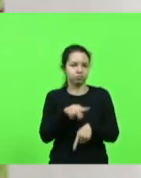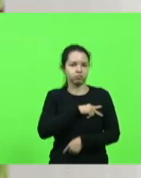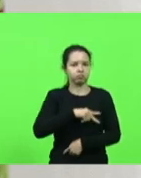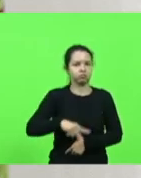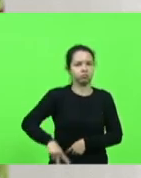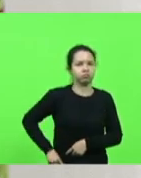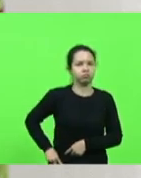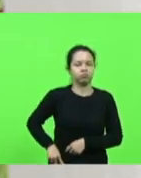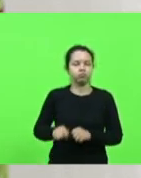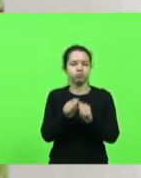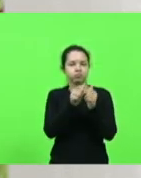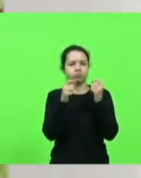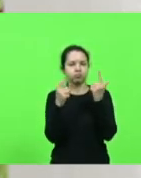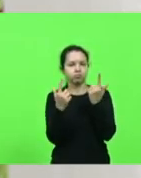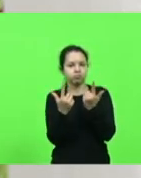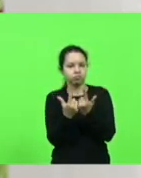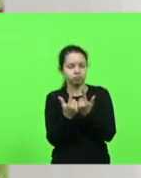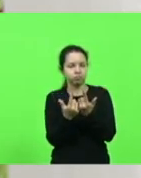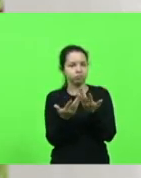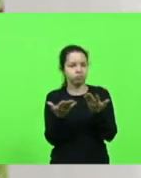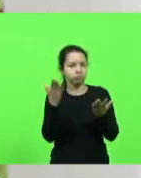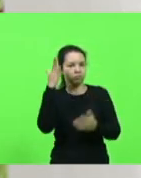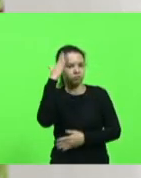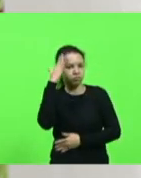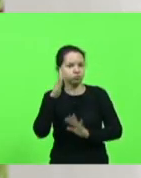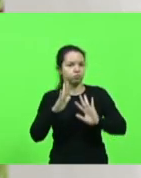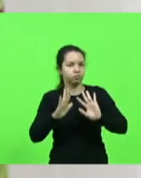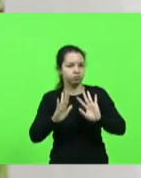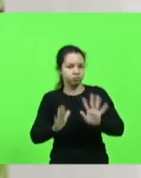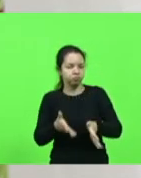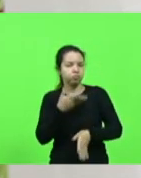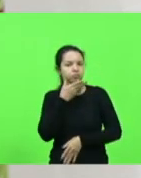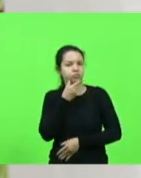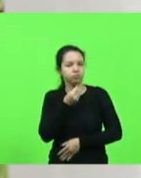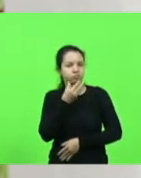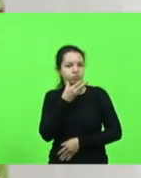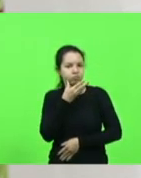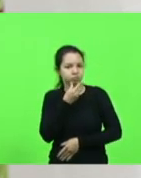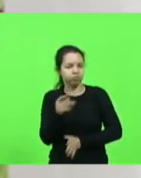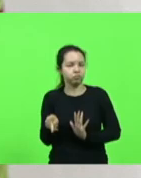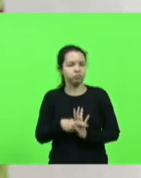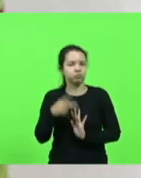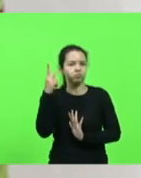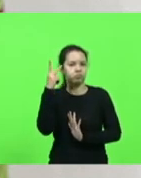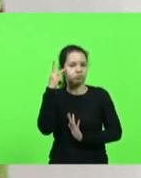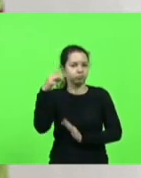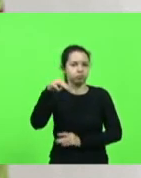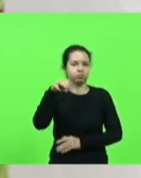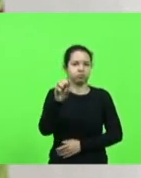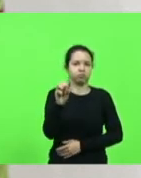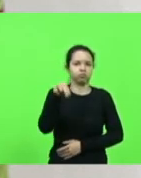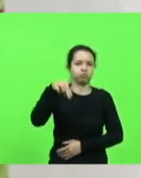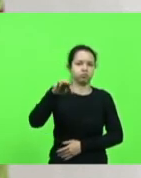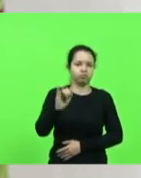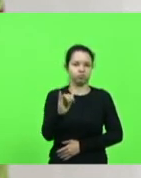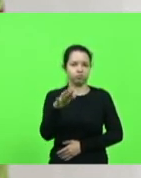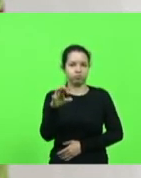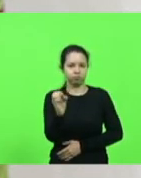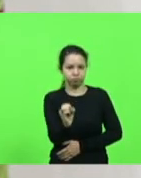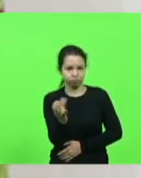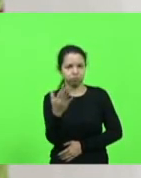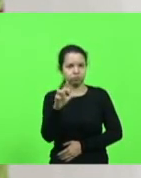sabem, o paulista Monteiro Lobato, consagrado na literatura brasileira por vários clássicos, com destaque